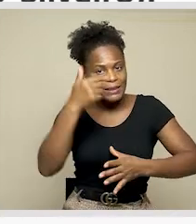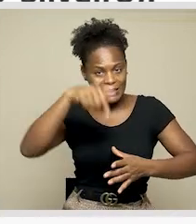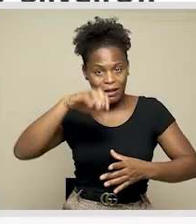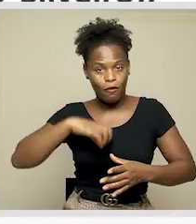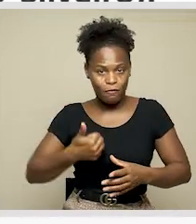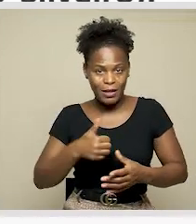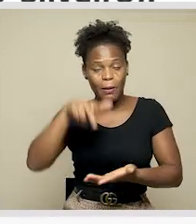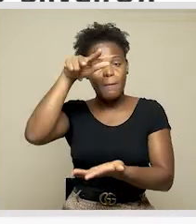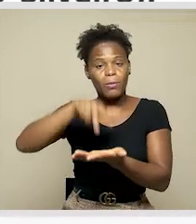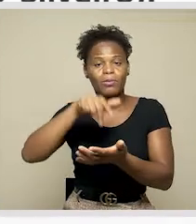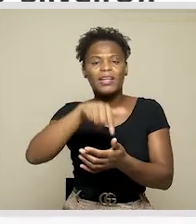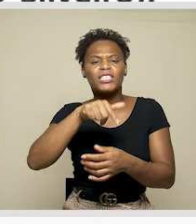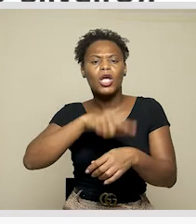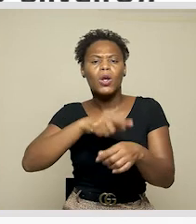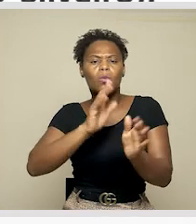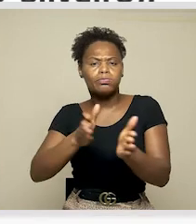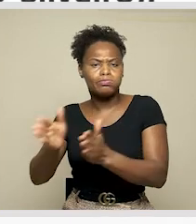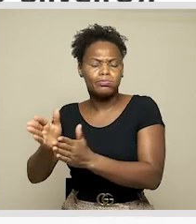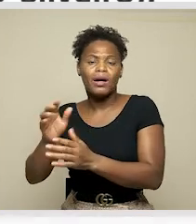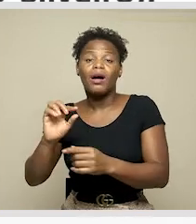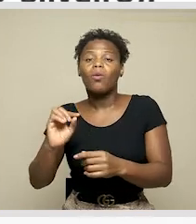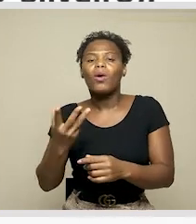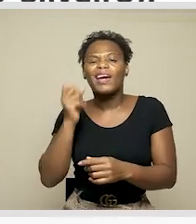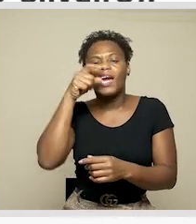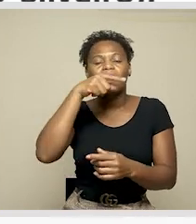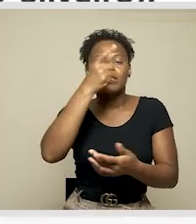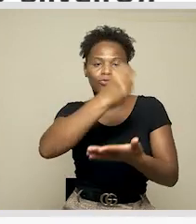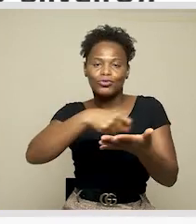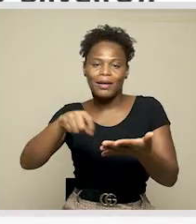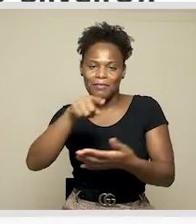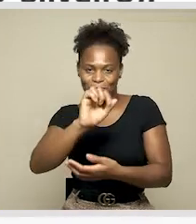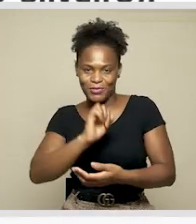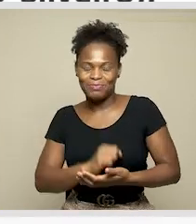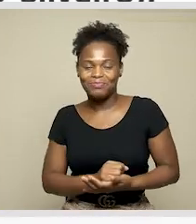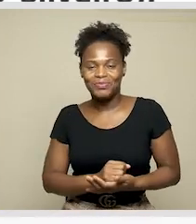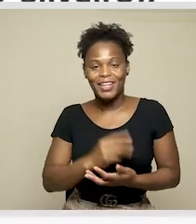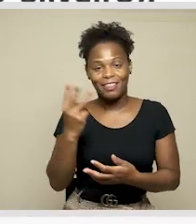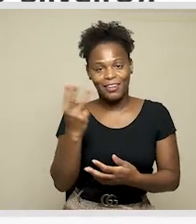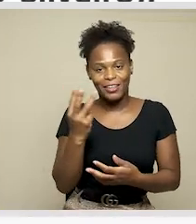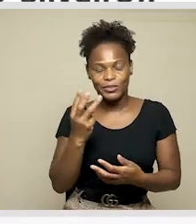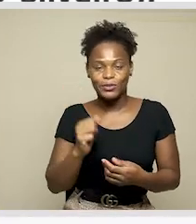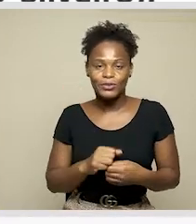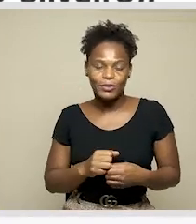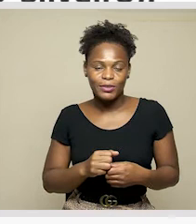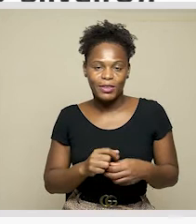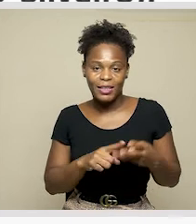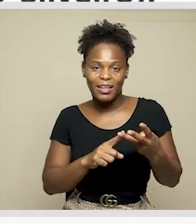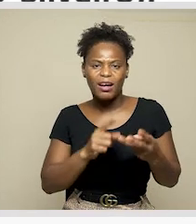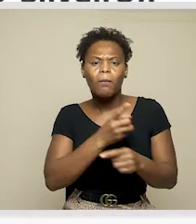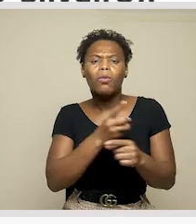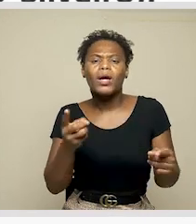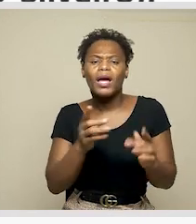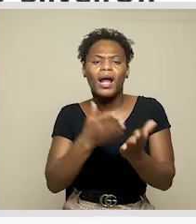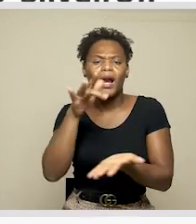cabo-verdiana publicado nesse periódico e quem foi o seu autor? 3. Por que é